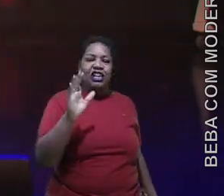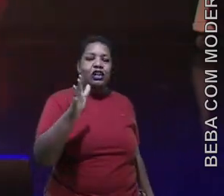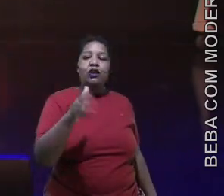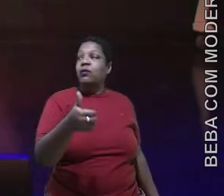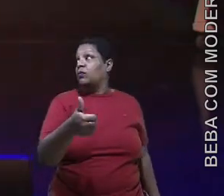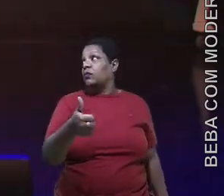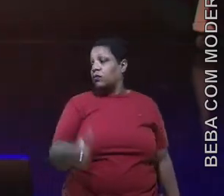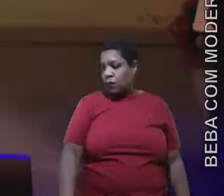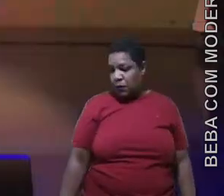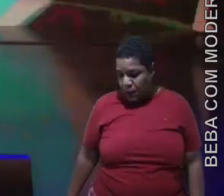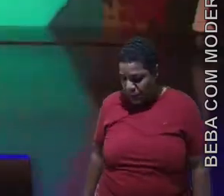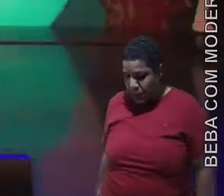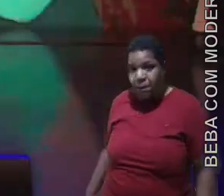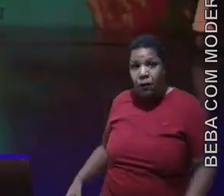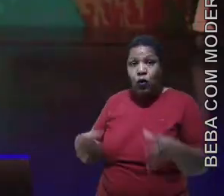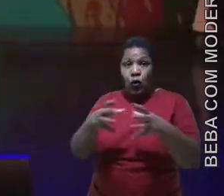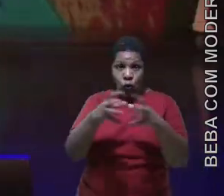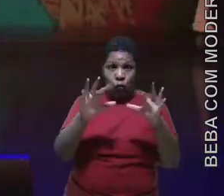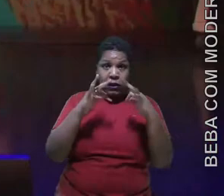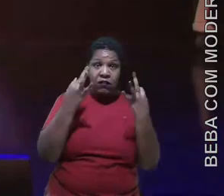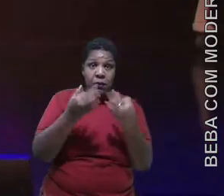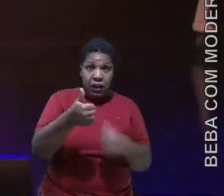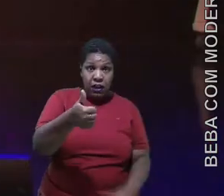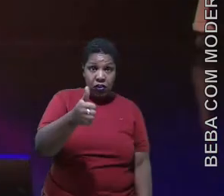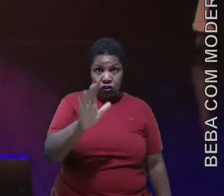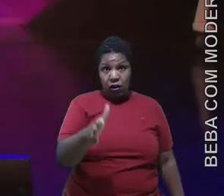mandou para nos grupo da família e